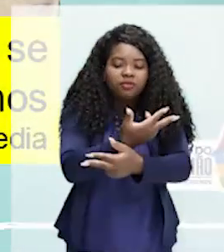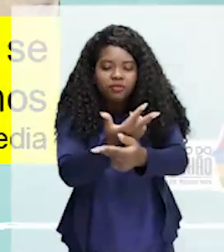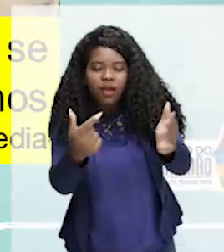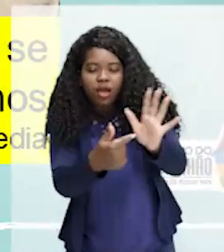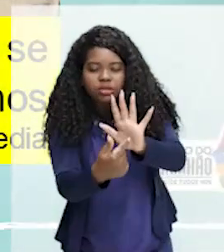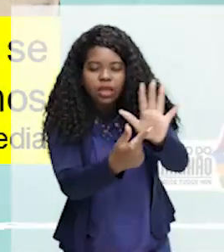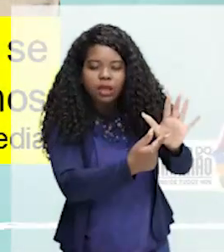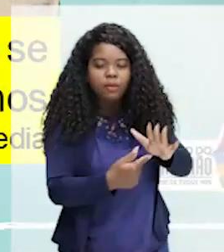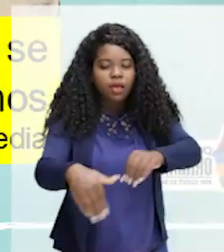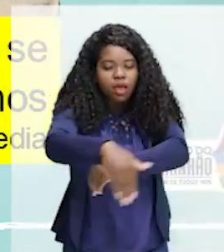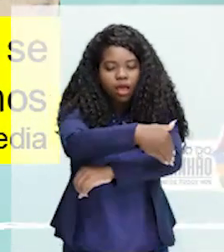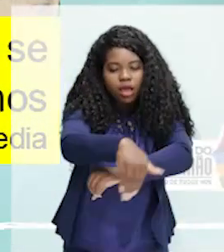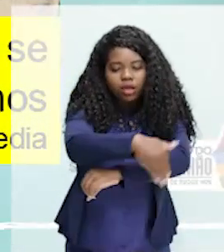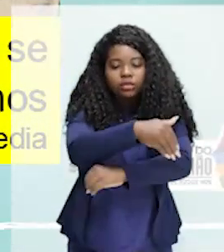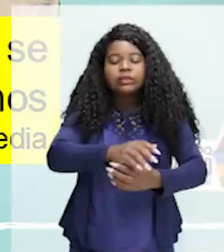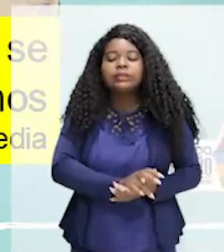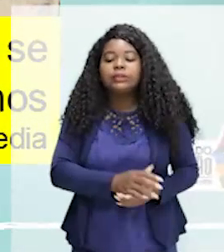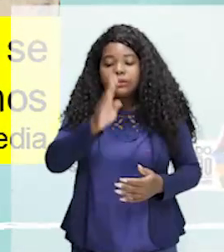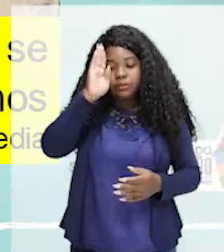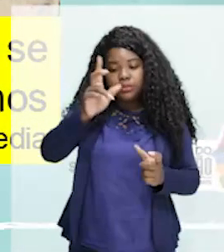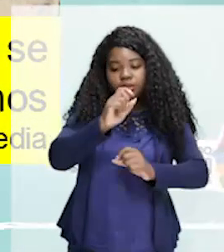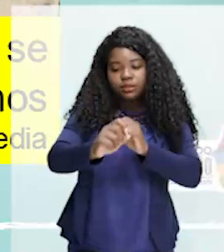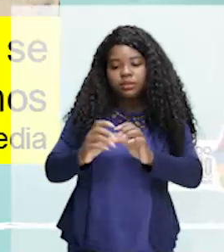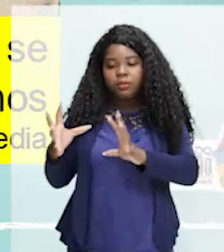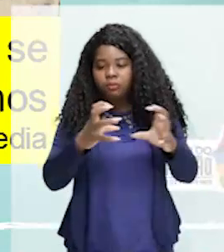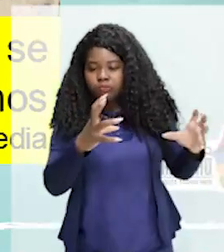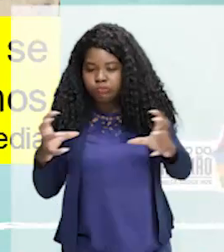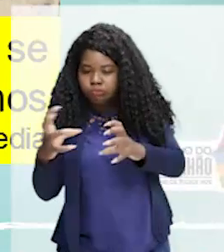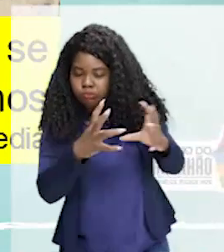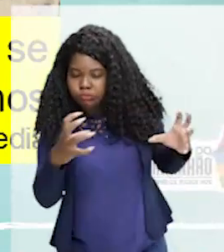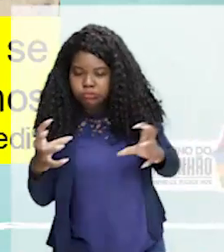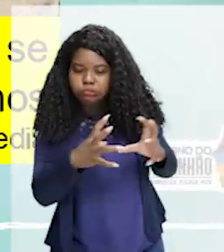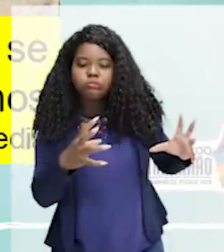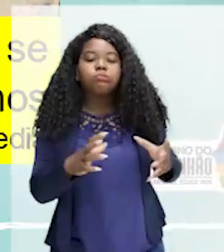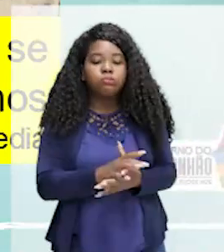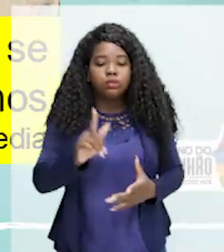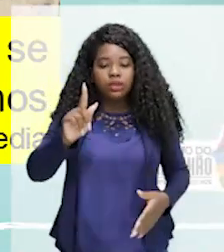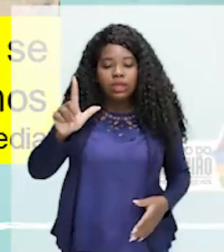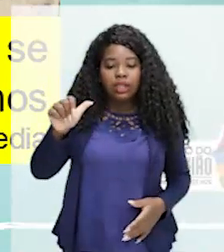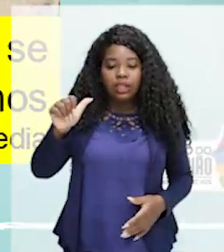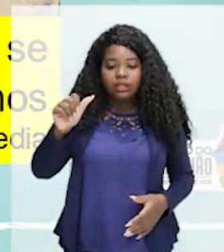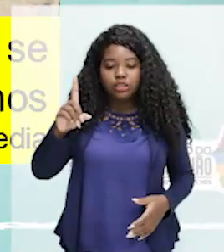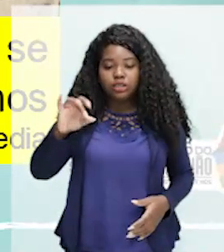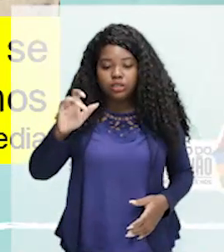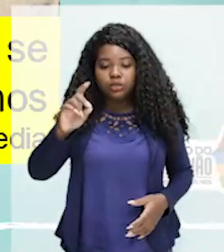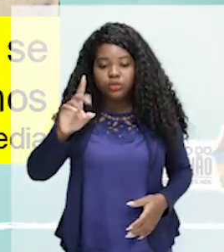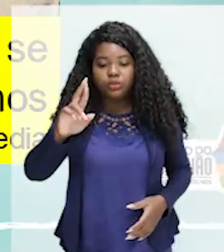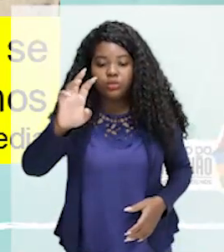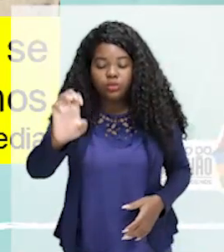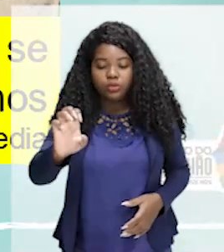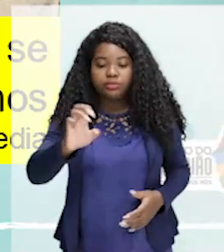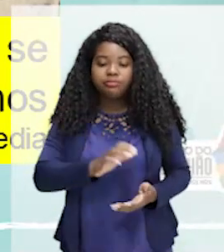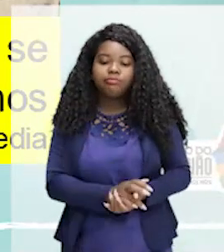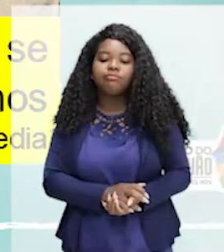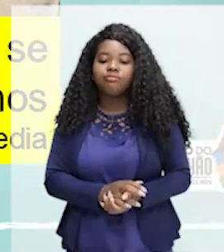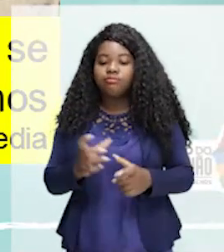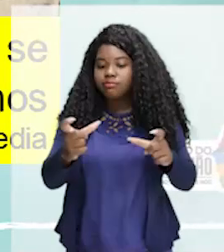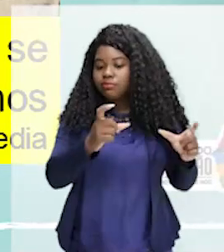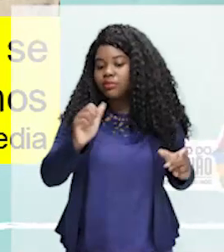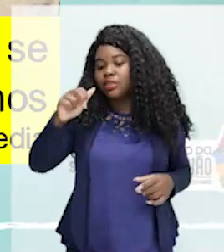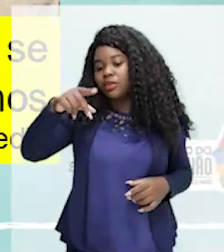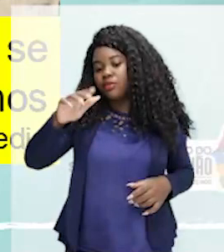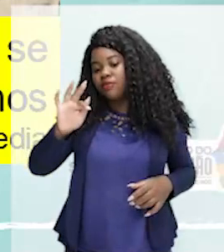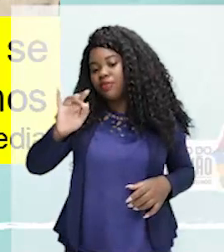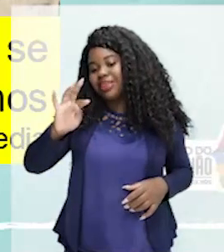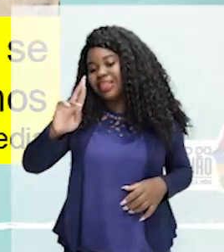feitas nas ruas e principalmente as brigas de gladiadores, as batalhas de gladiadores nos locais chamados de anfiteatros, que não têm a